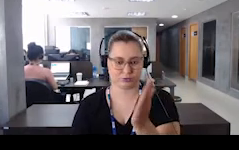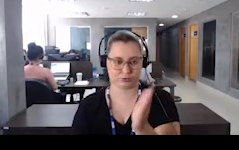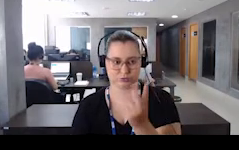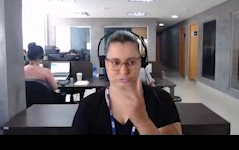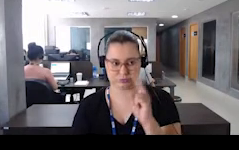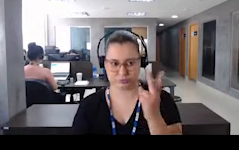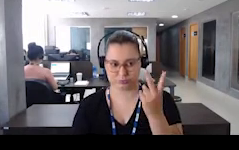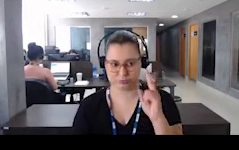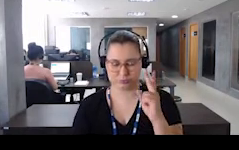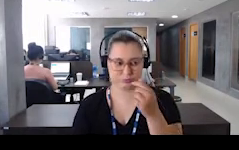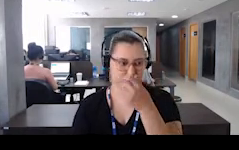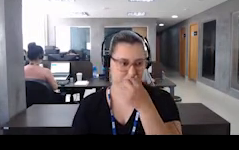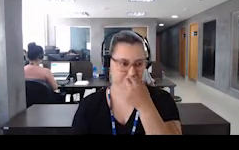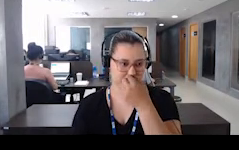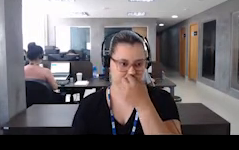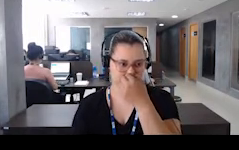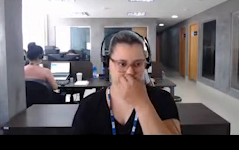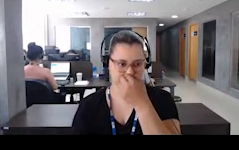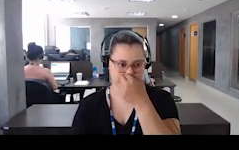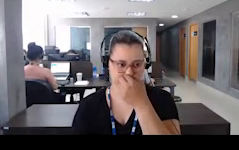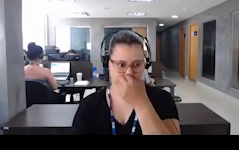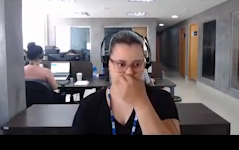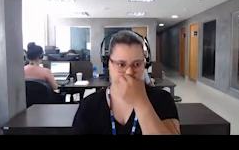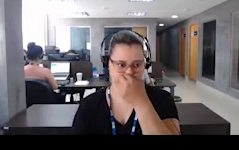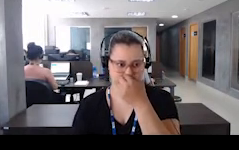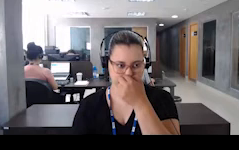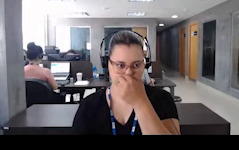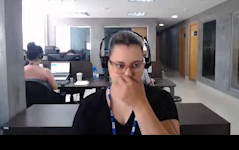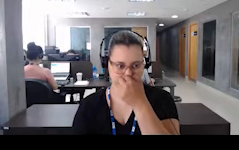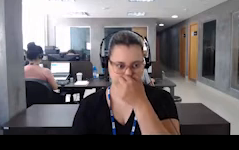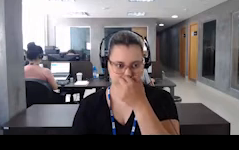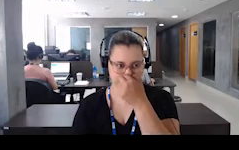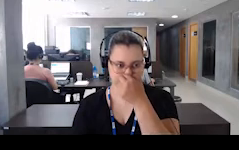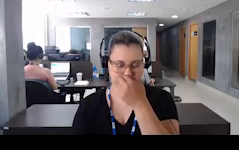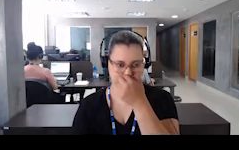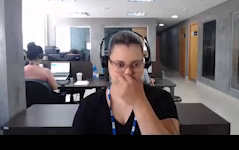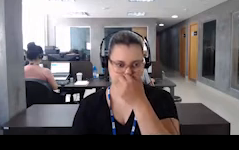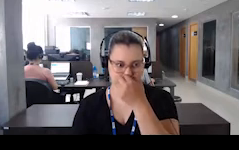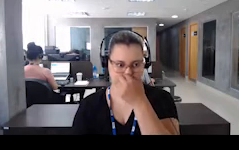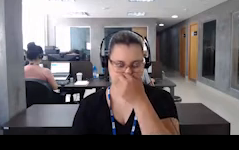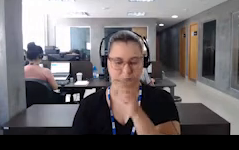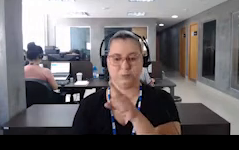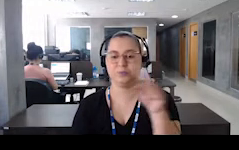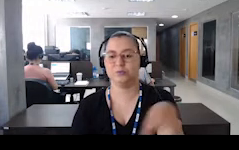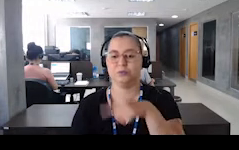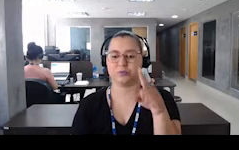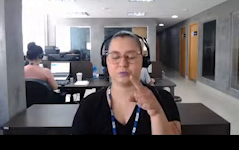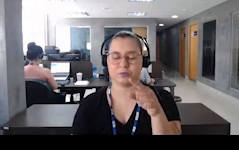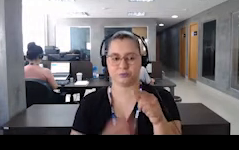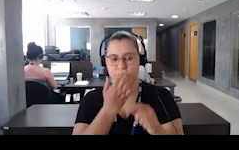valores. Tudo bem? Então, vamos continuar aqui. Então, aqui, ó, quando vocês